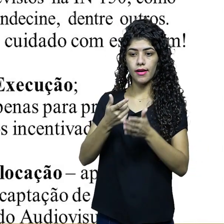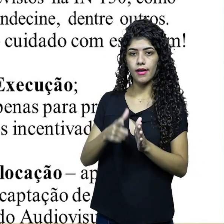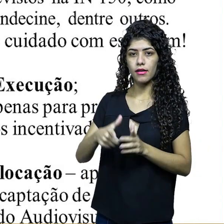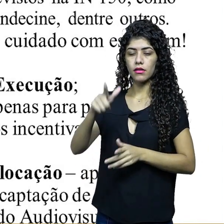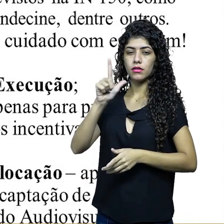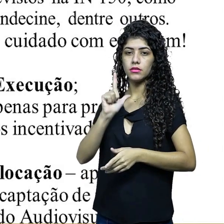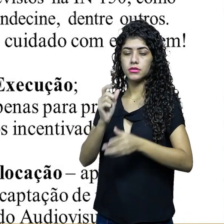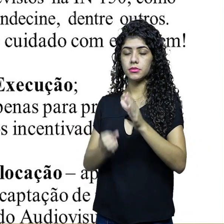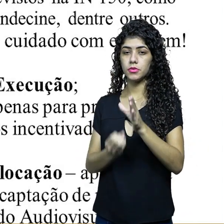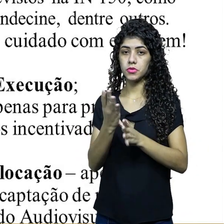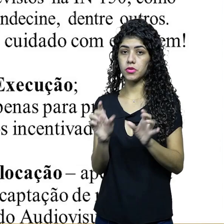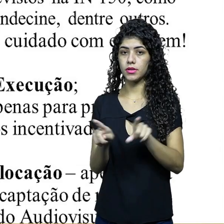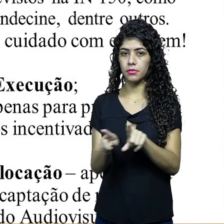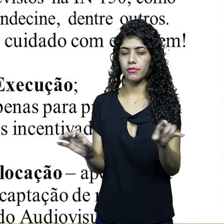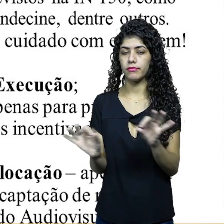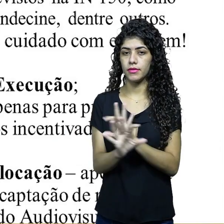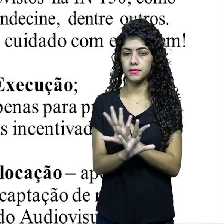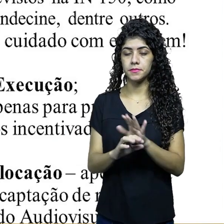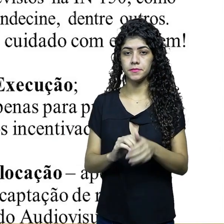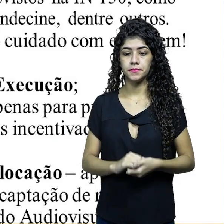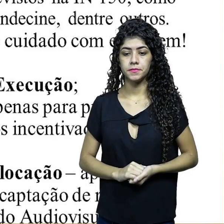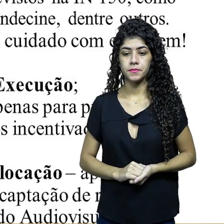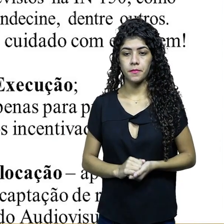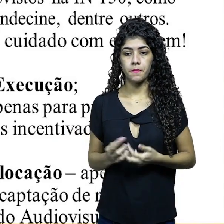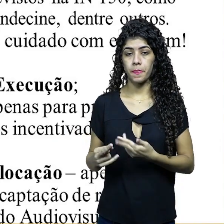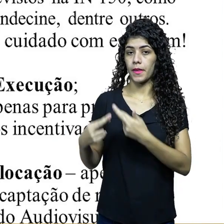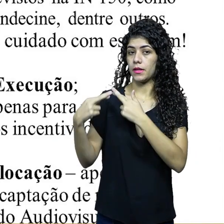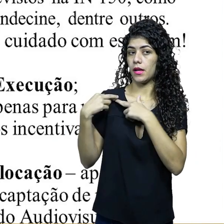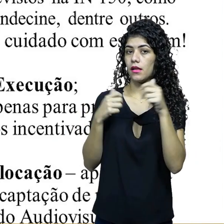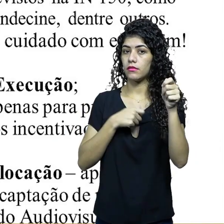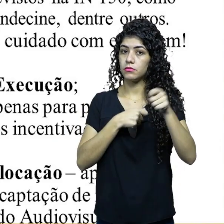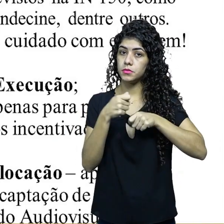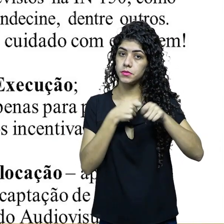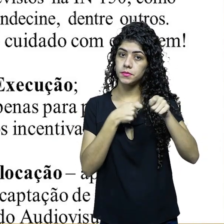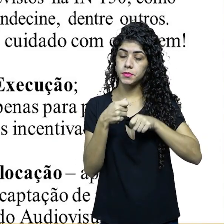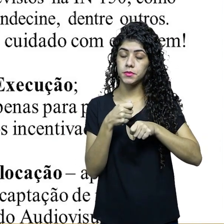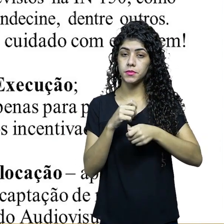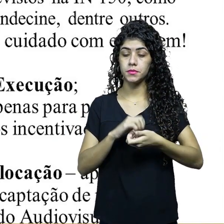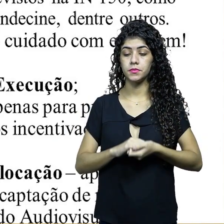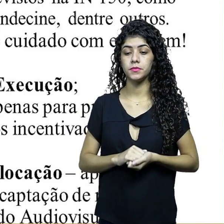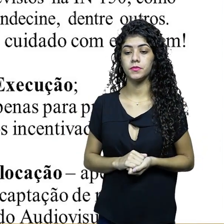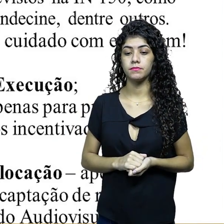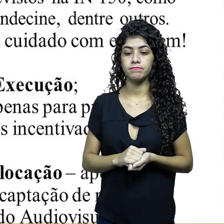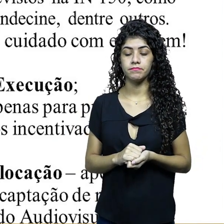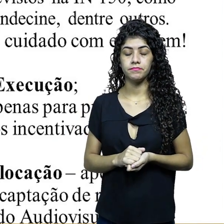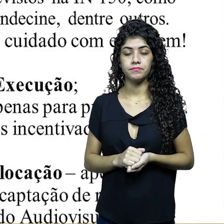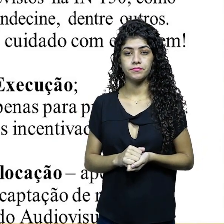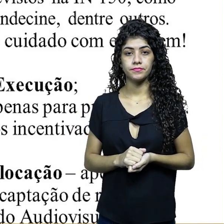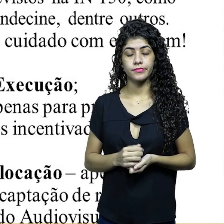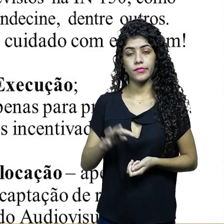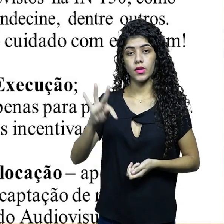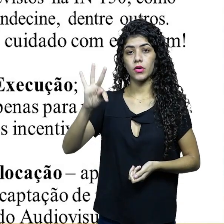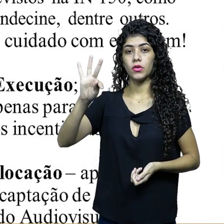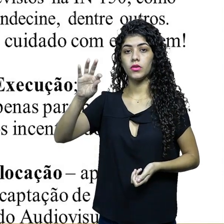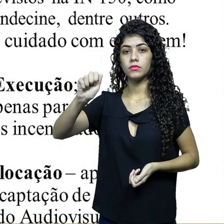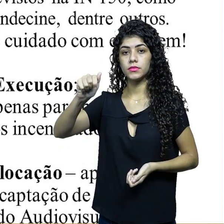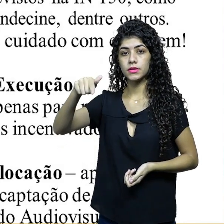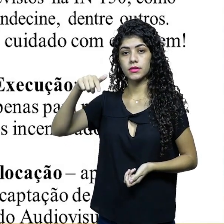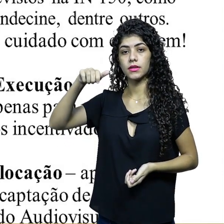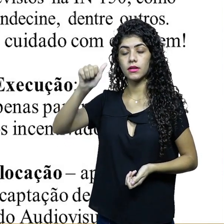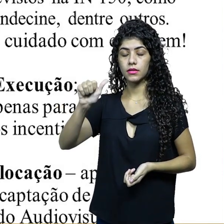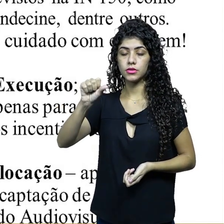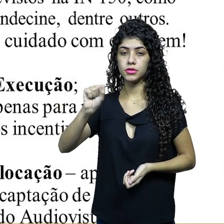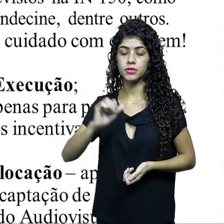pré-produção, produção e finalização. Despesas administrativas, tributos e taxas inerentes ao processo de produção da